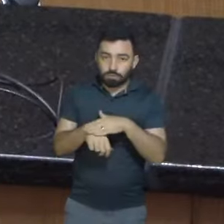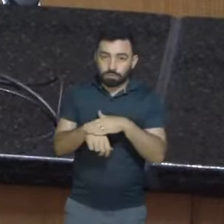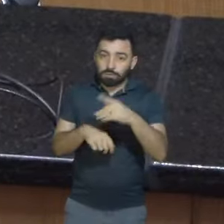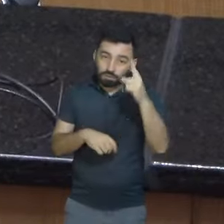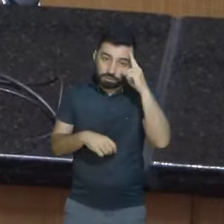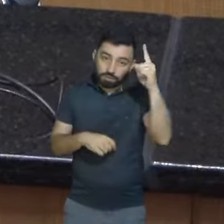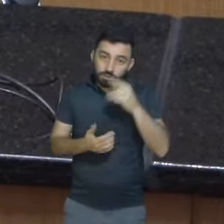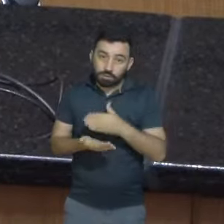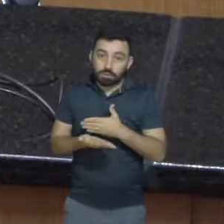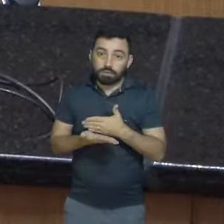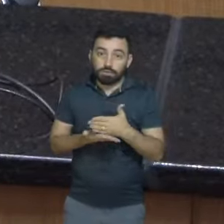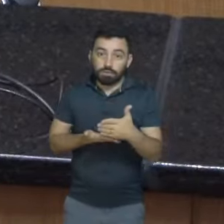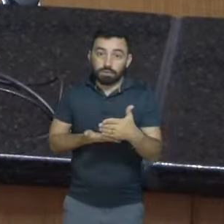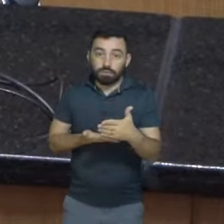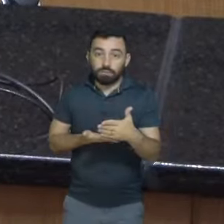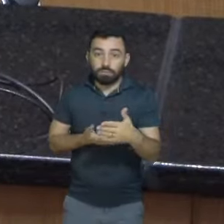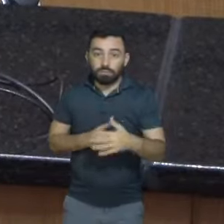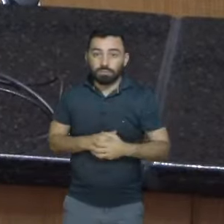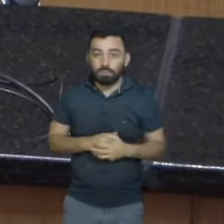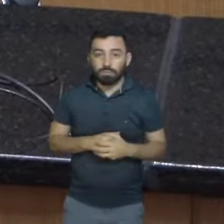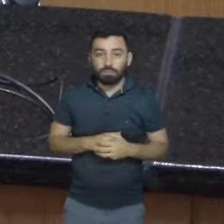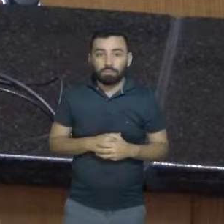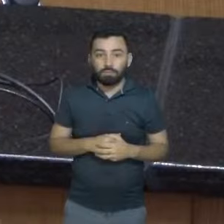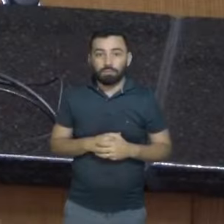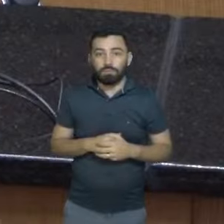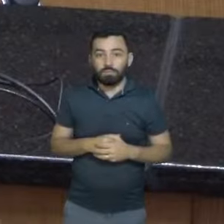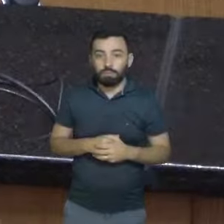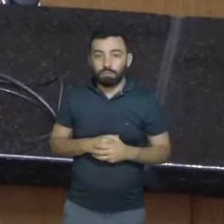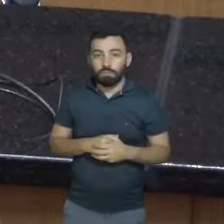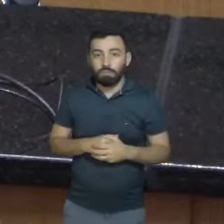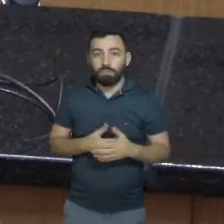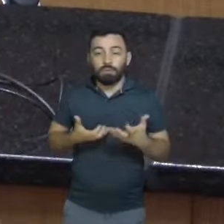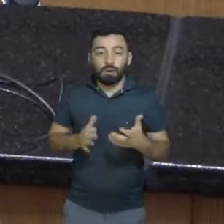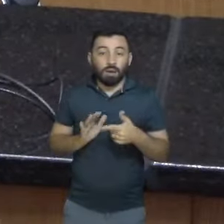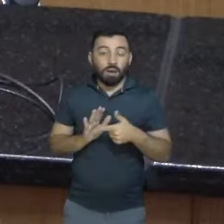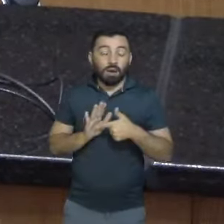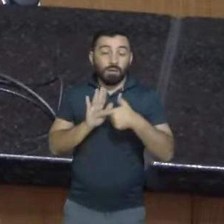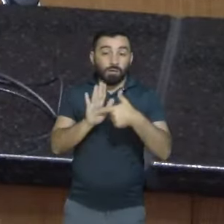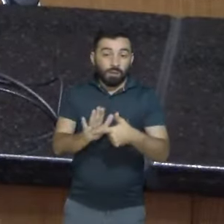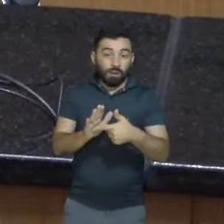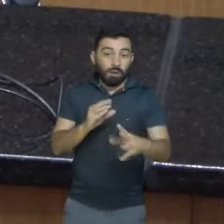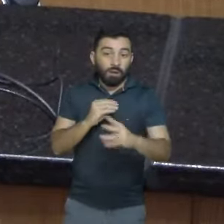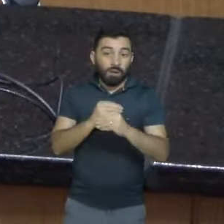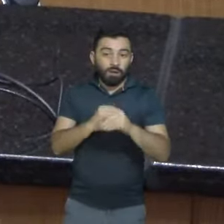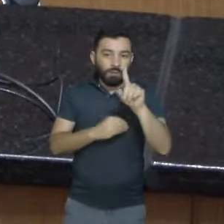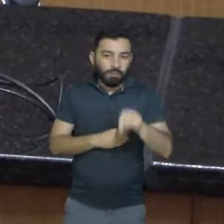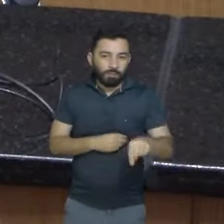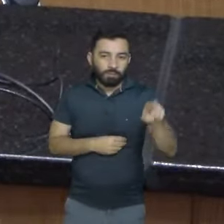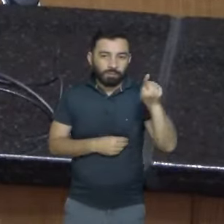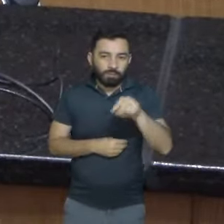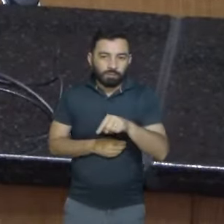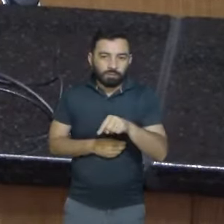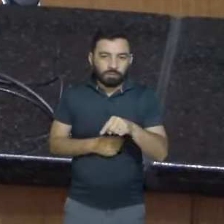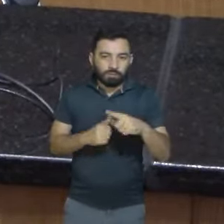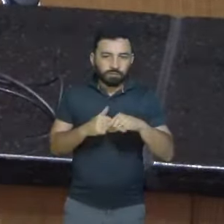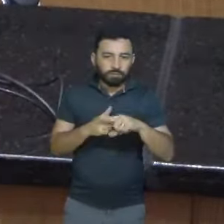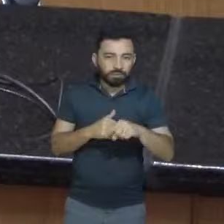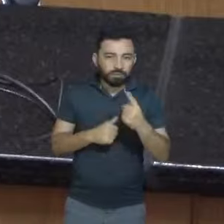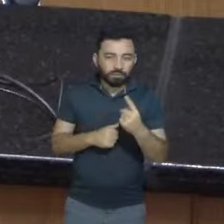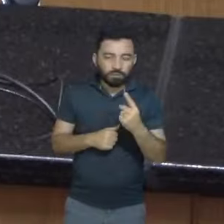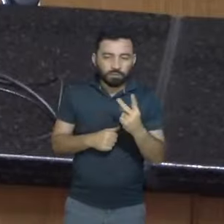inicial era fazer com que nós apresentássemos uma emenda à Constituição revogando o artigo